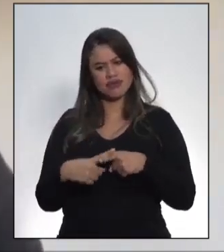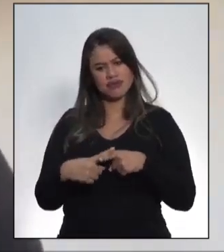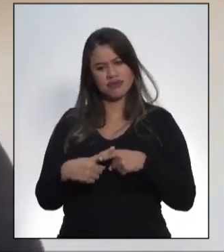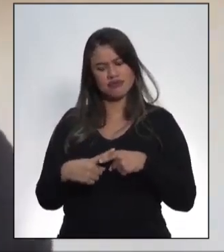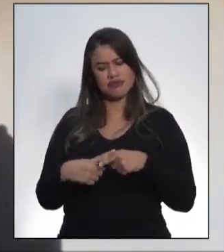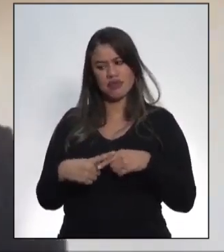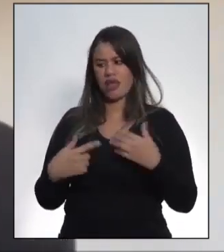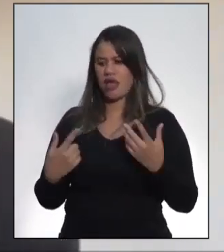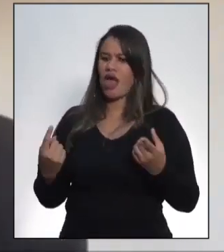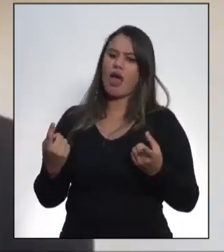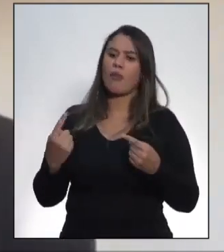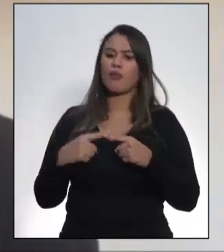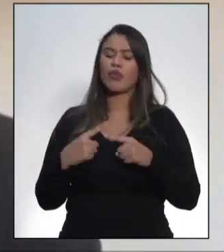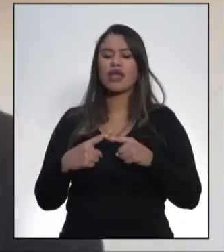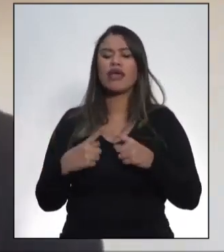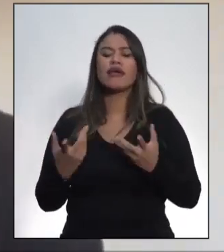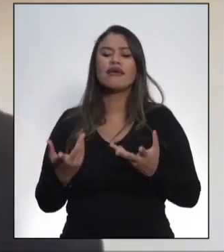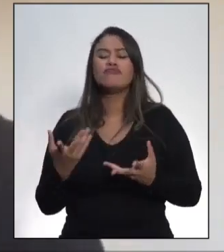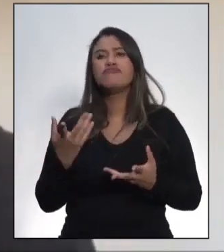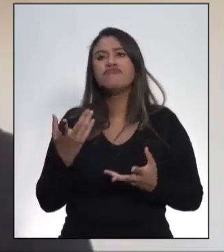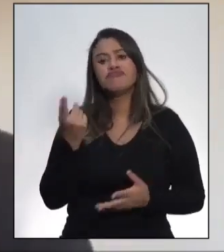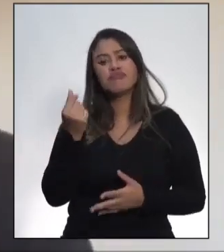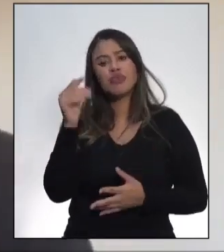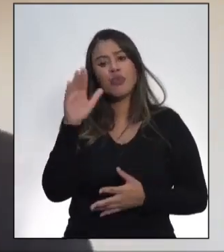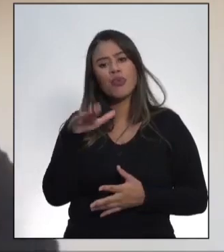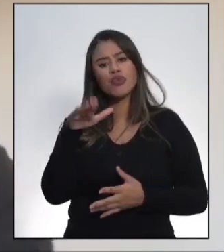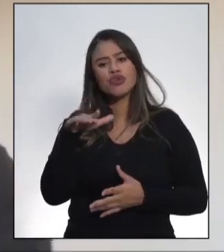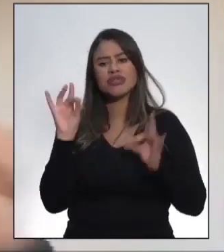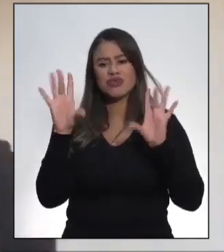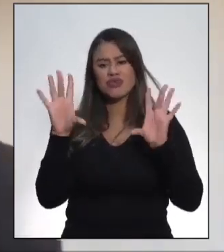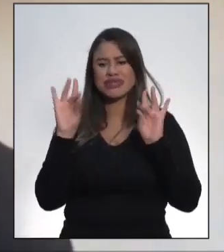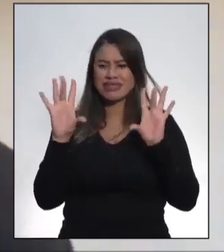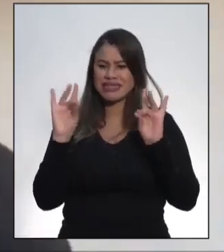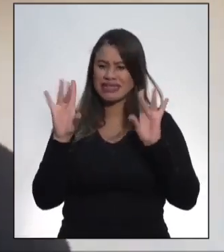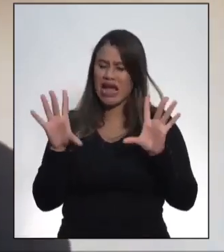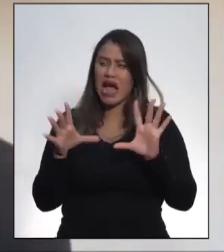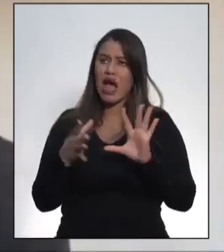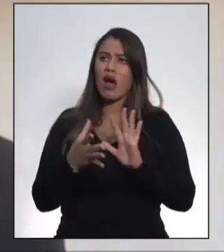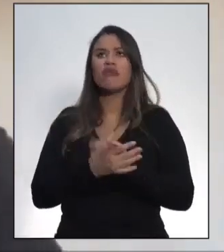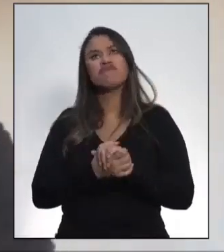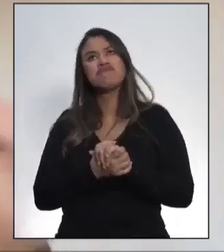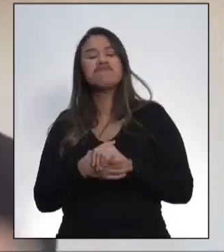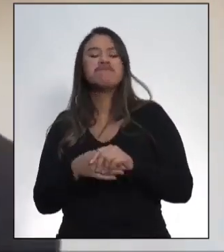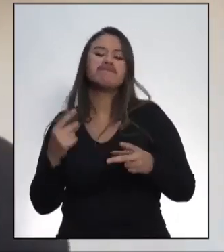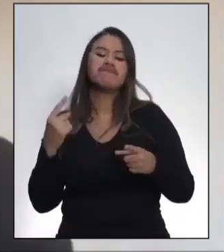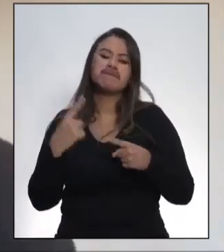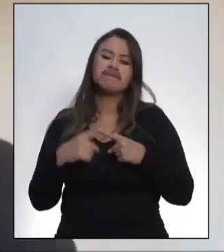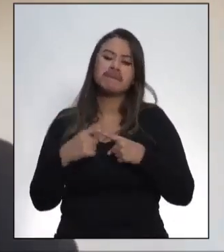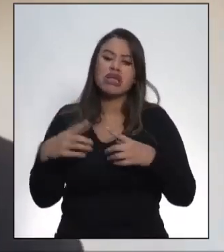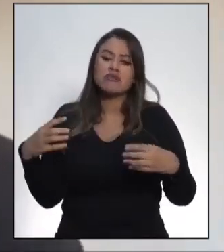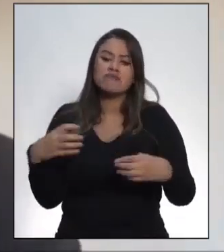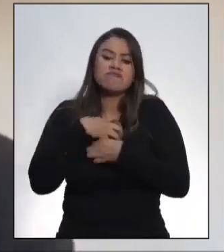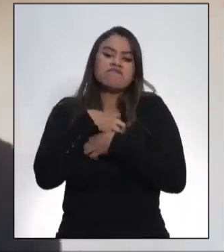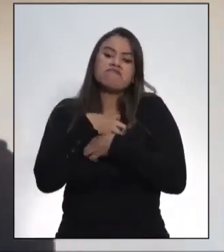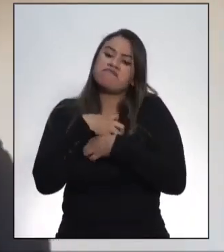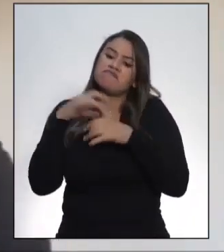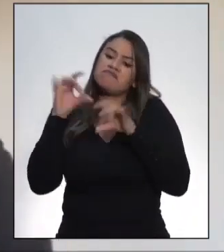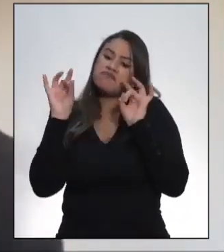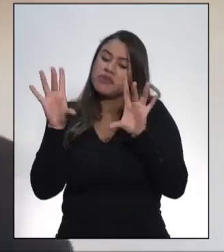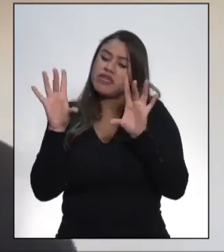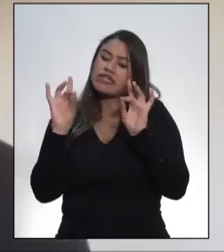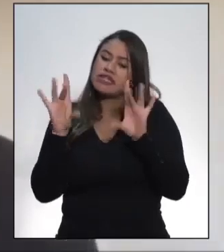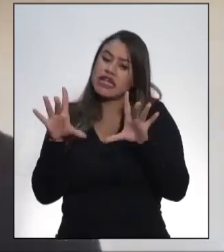promoção especial? Elas deveriam comprar agora porque tem algum motivo especial, algum motivo importante para que isso